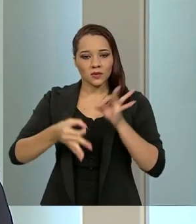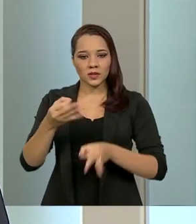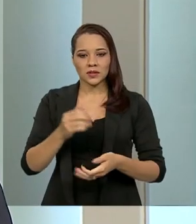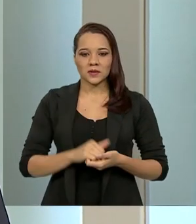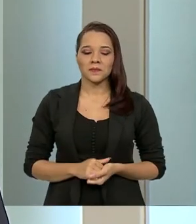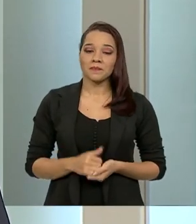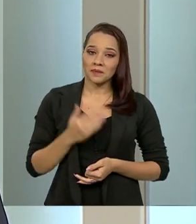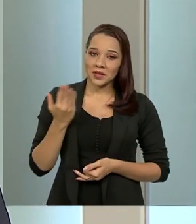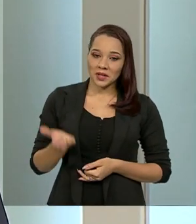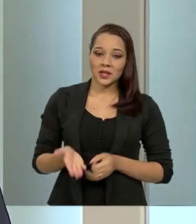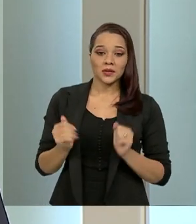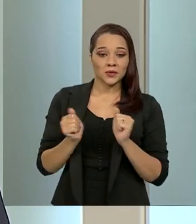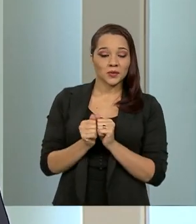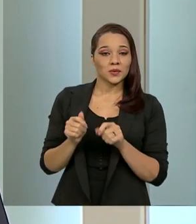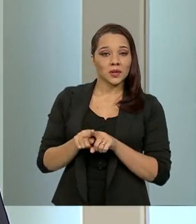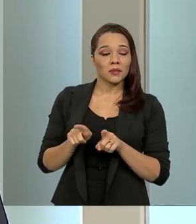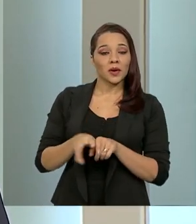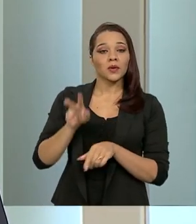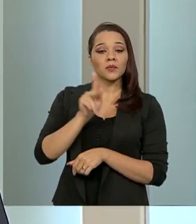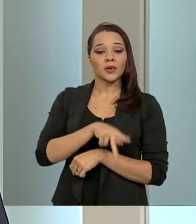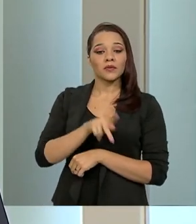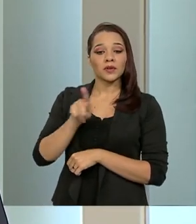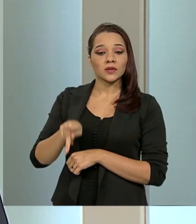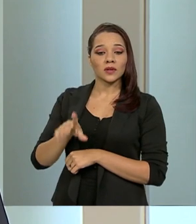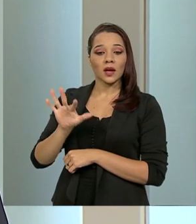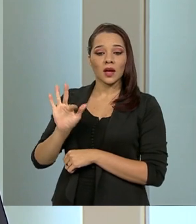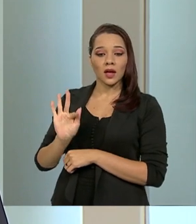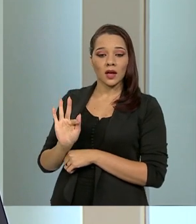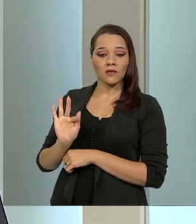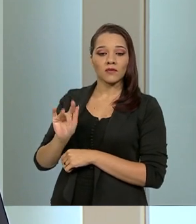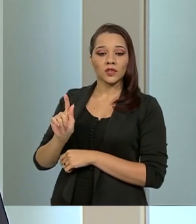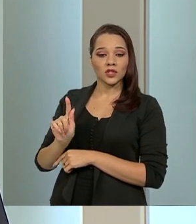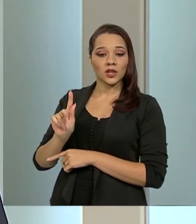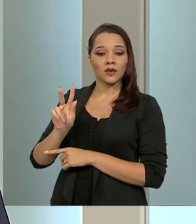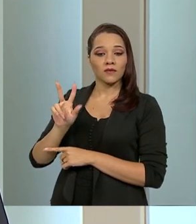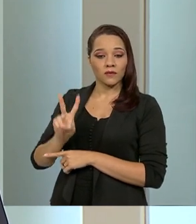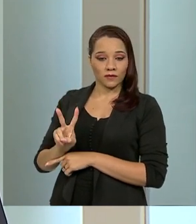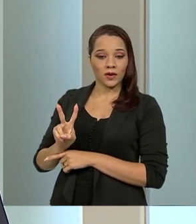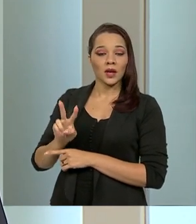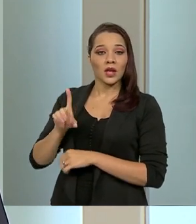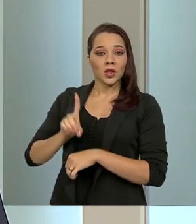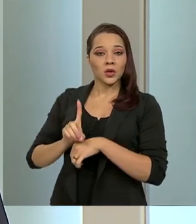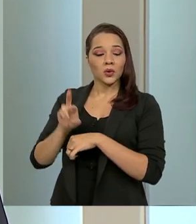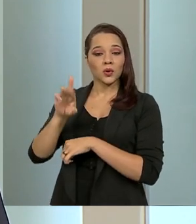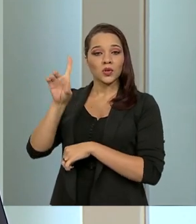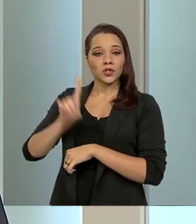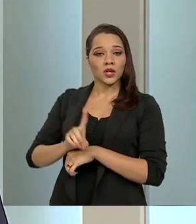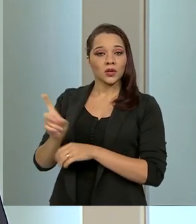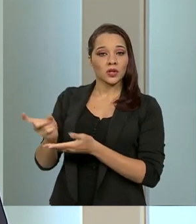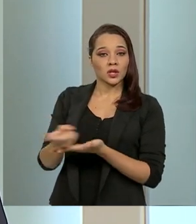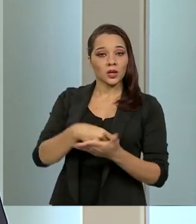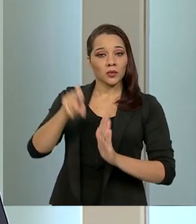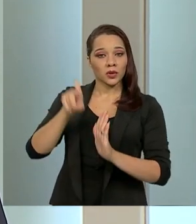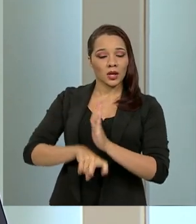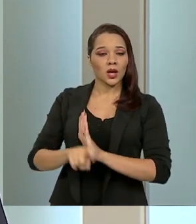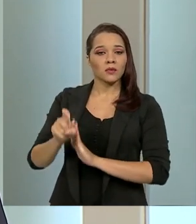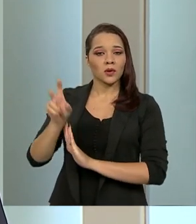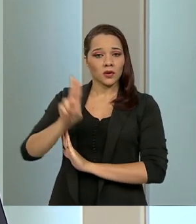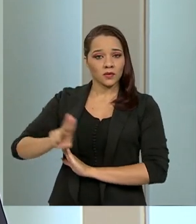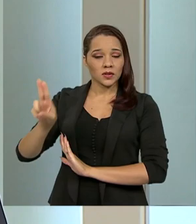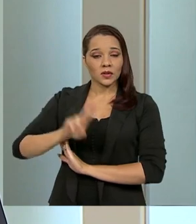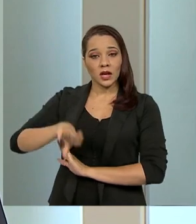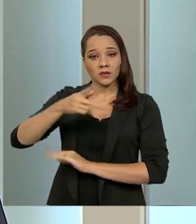nosso estúdio nós recebemos também o professor da FGV Direito Rio e doutor em Direito Tributário pela Universidade de Münster,